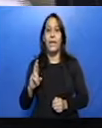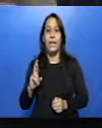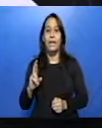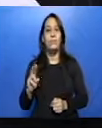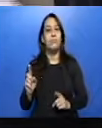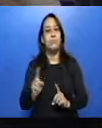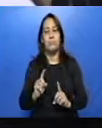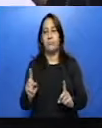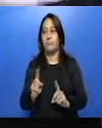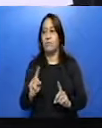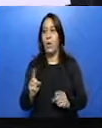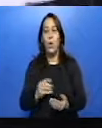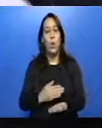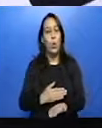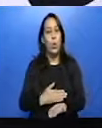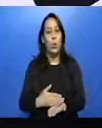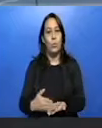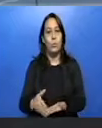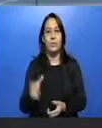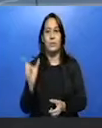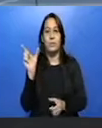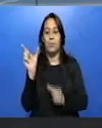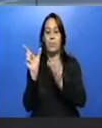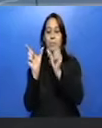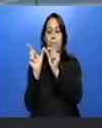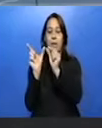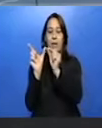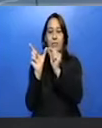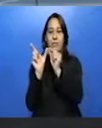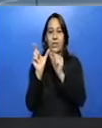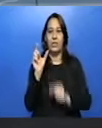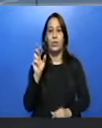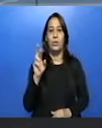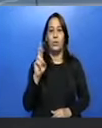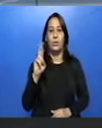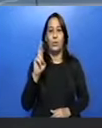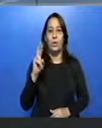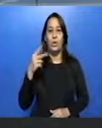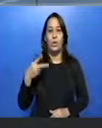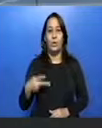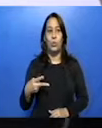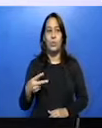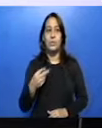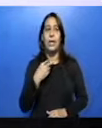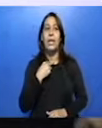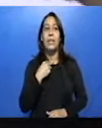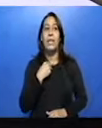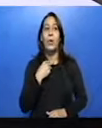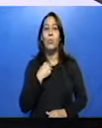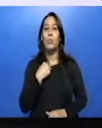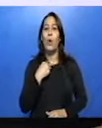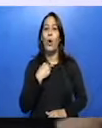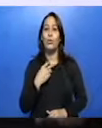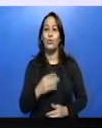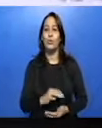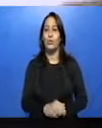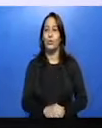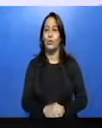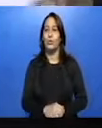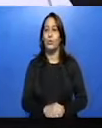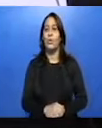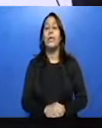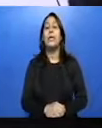não existe palavra que começa com dois R's. Então, aqui não precisa nem pensar. Um R só.